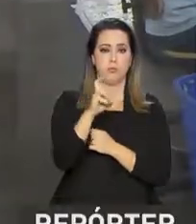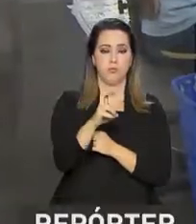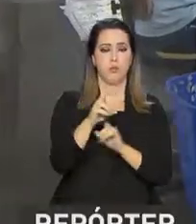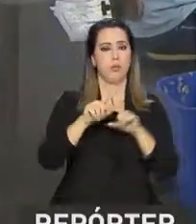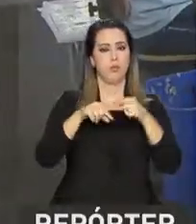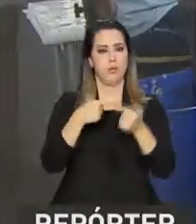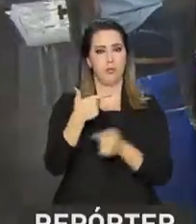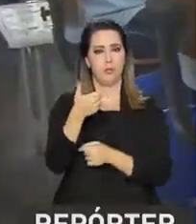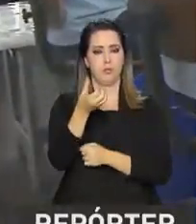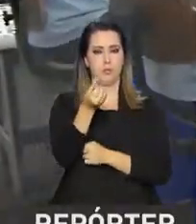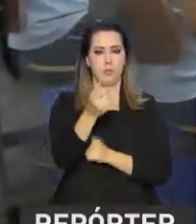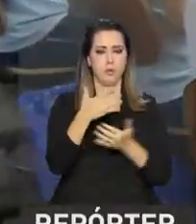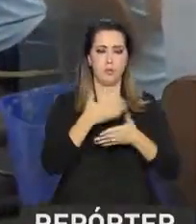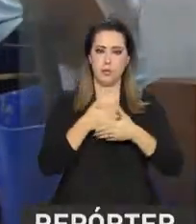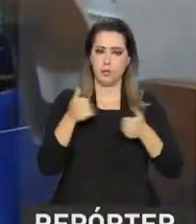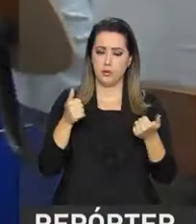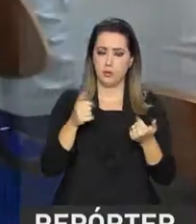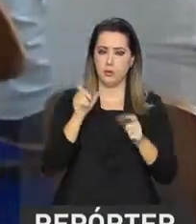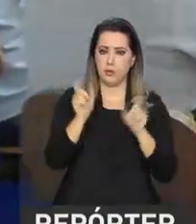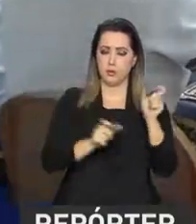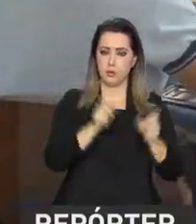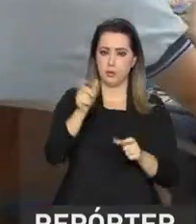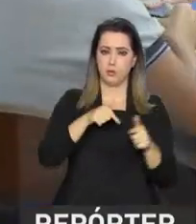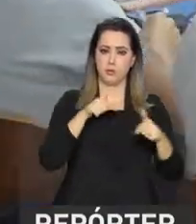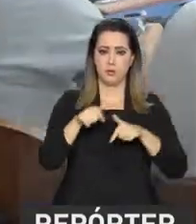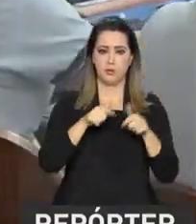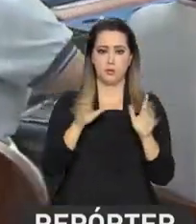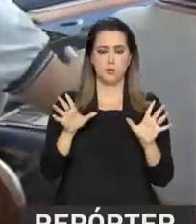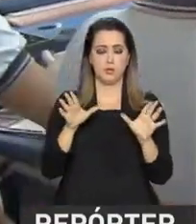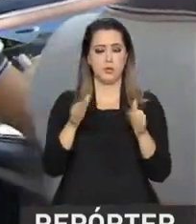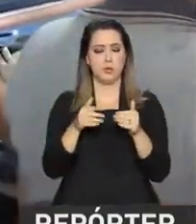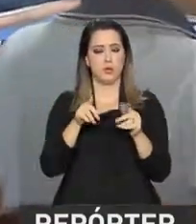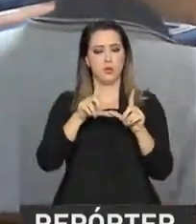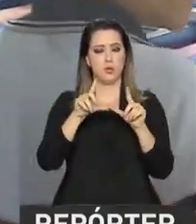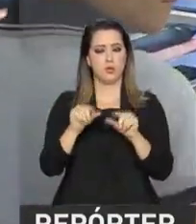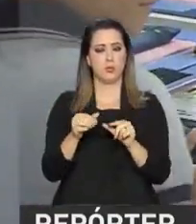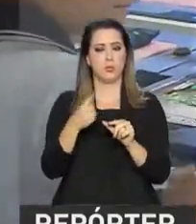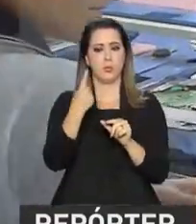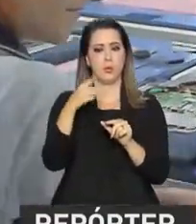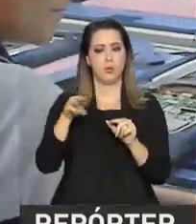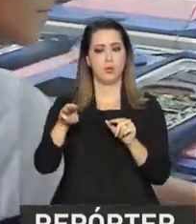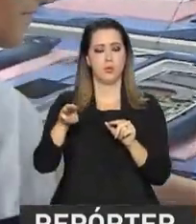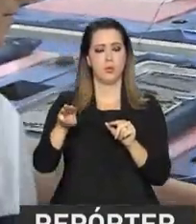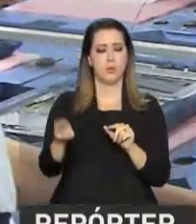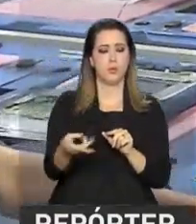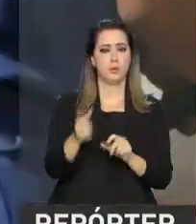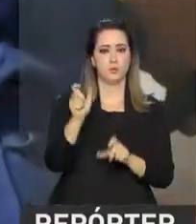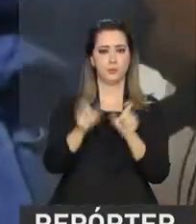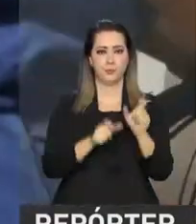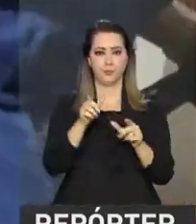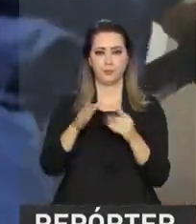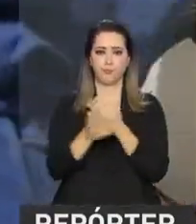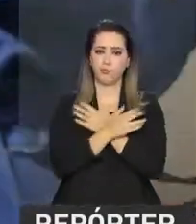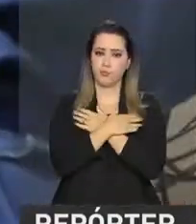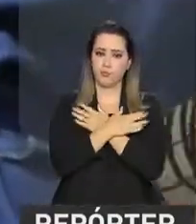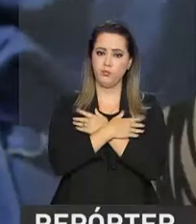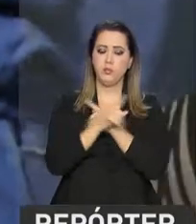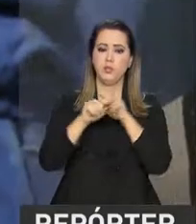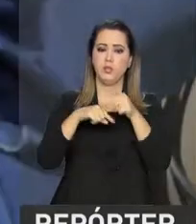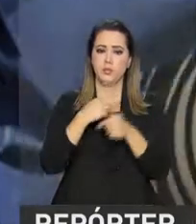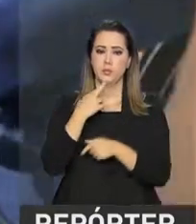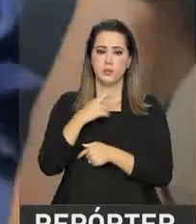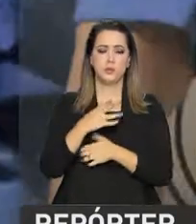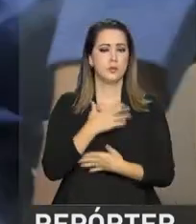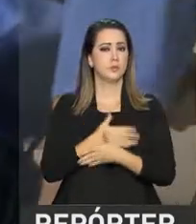2016, houve uma melhora. O número de postos de trabalho fechados caiu para 1.300.000. Esse resultado foi ainda